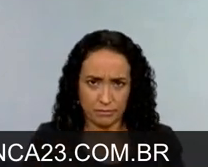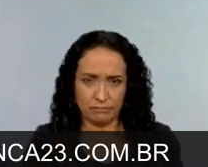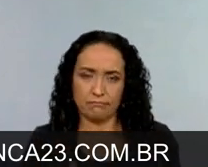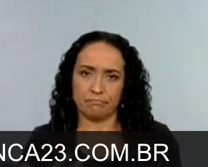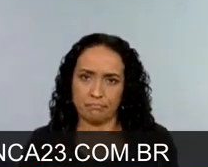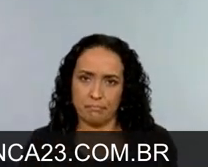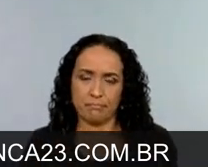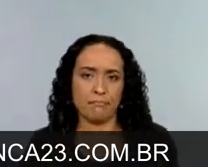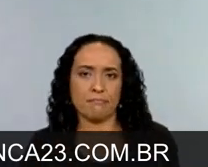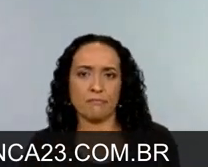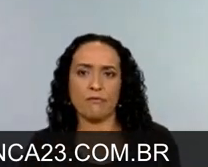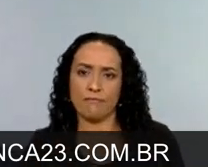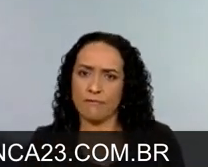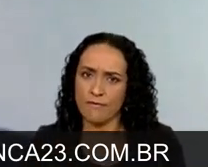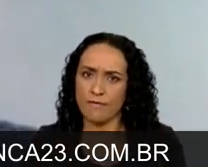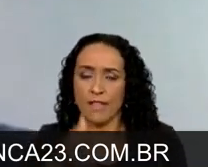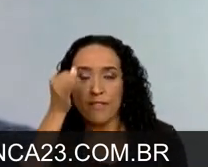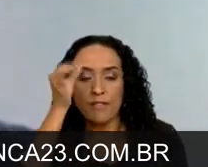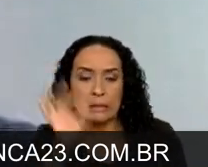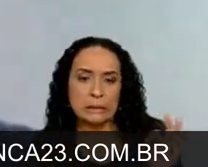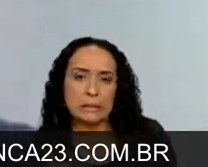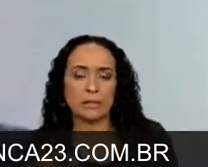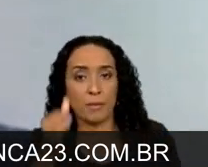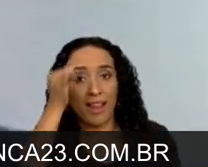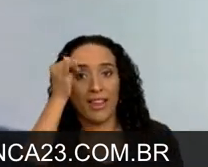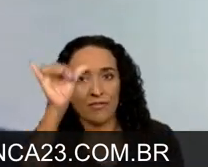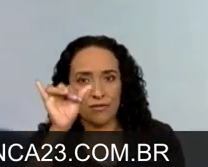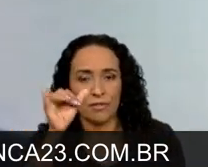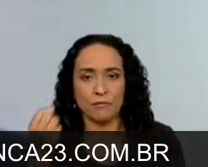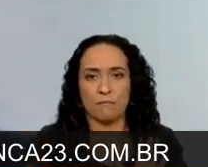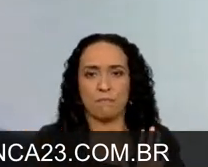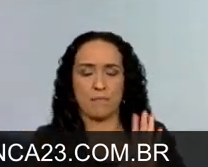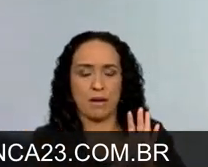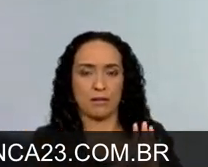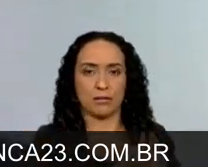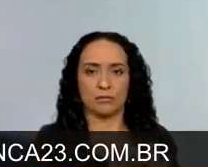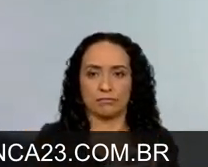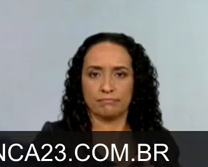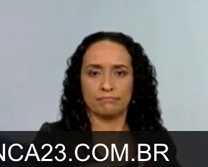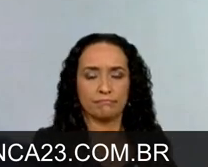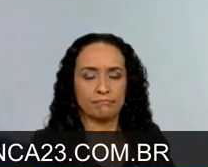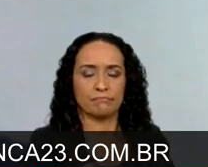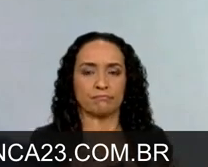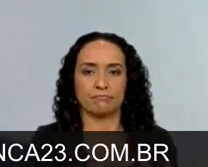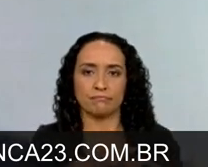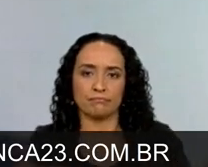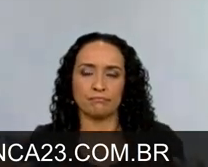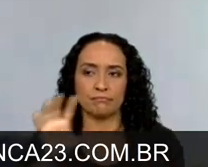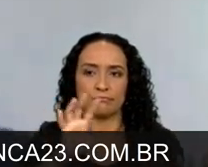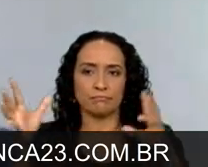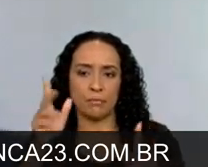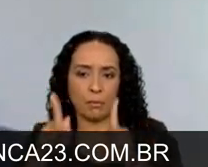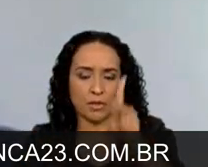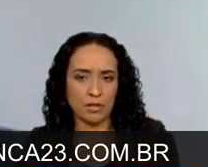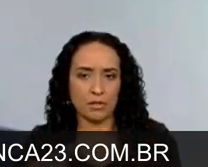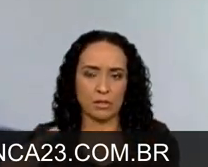alguma forma atuar para evitar que o impacto das questões climáticas nas populações e nas